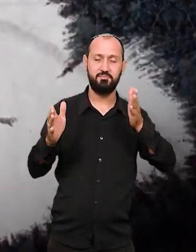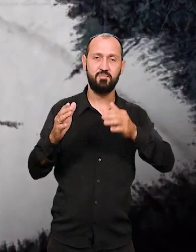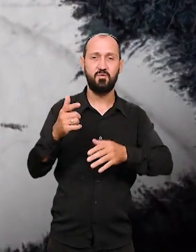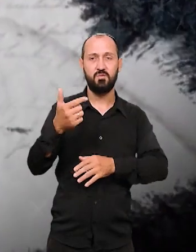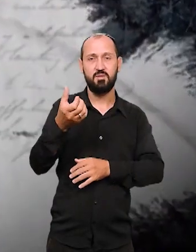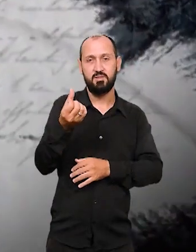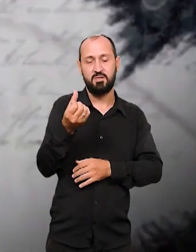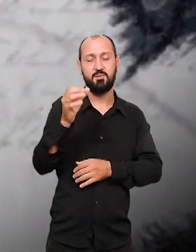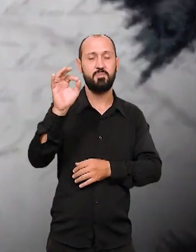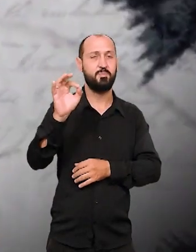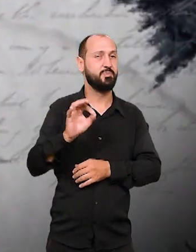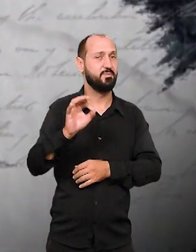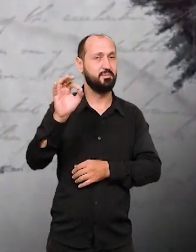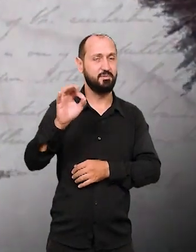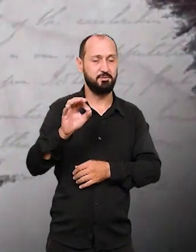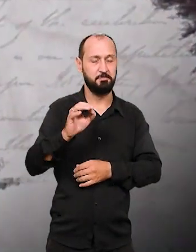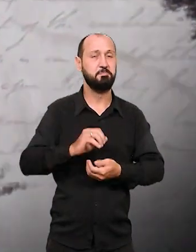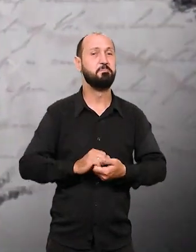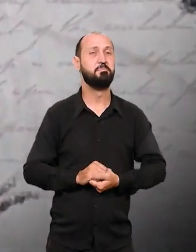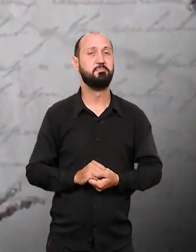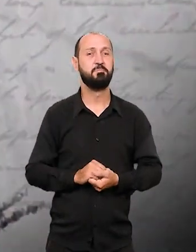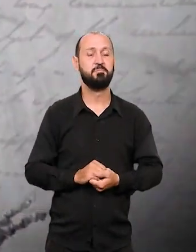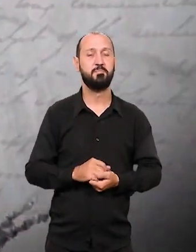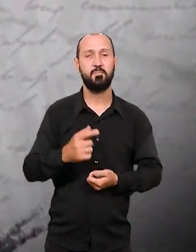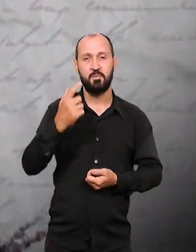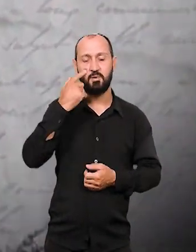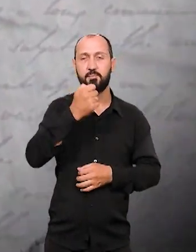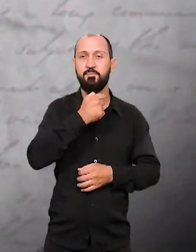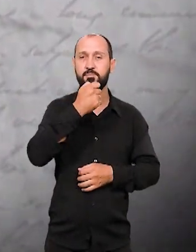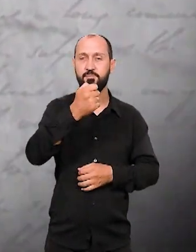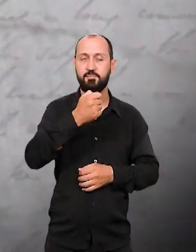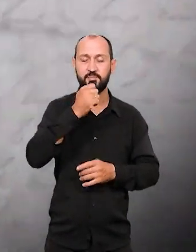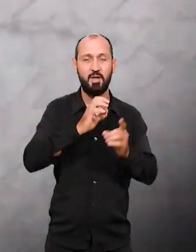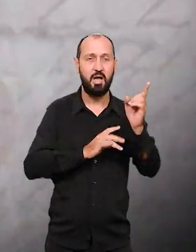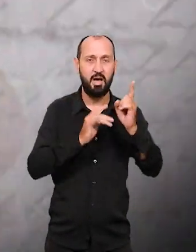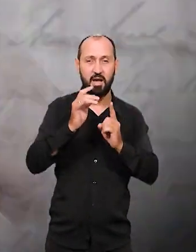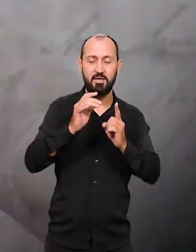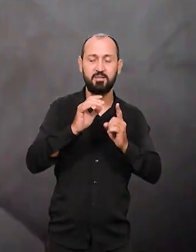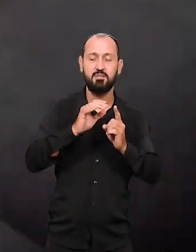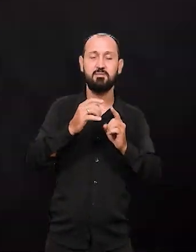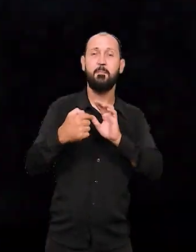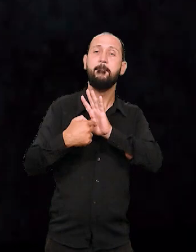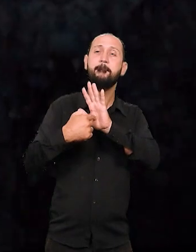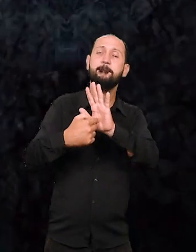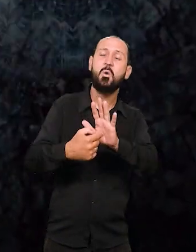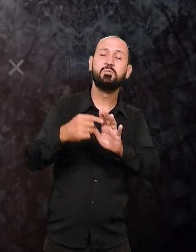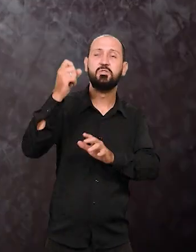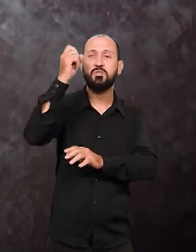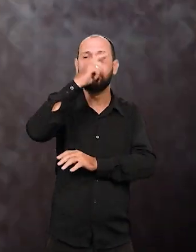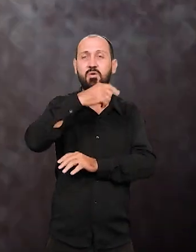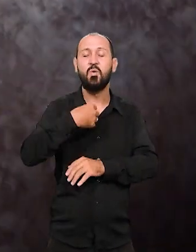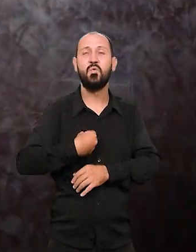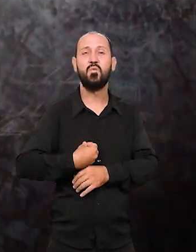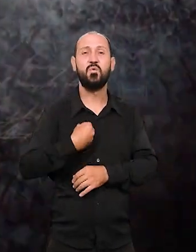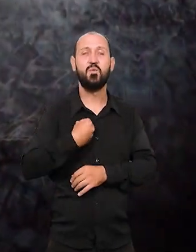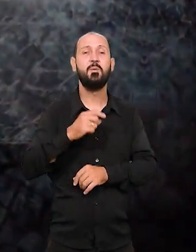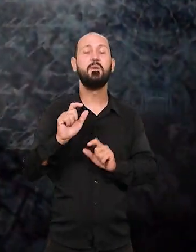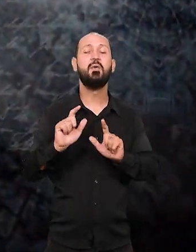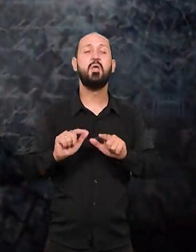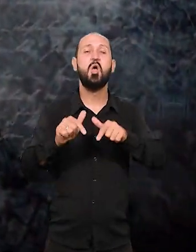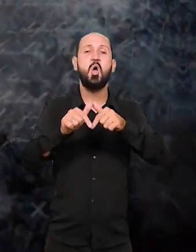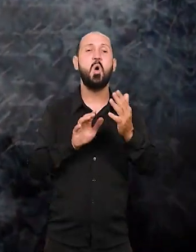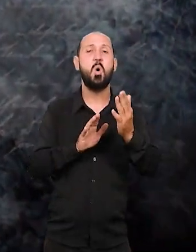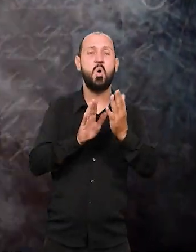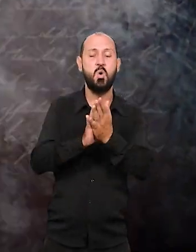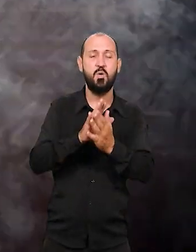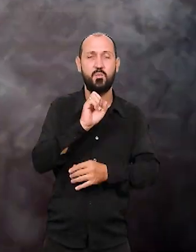representando 26,3% dos casos. O documentário AIDS, Pandemia Esquecida, mostra as dificuldades vividas por quem